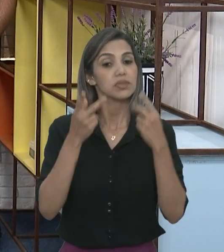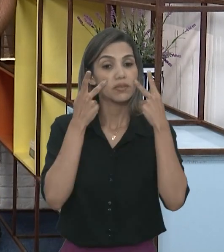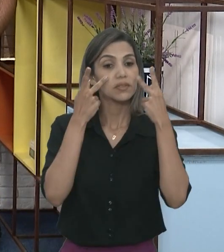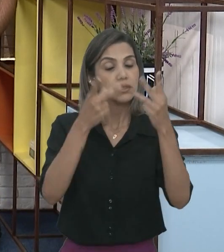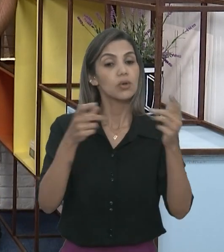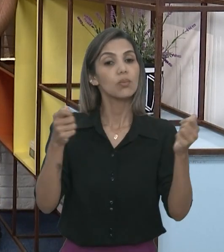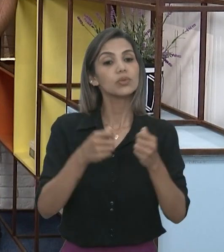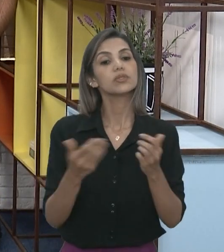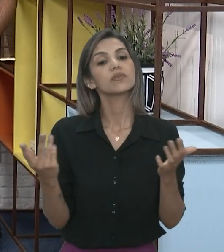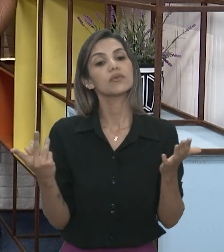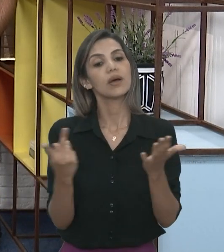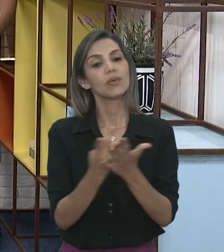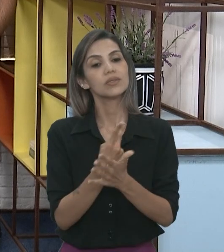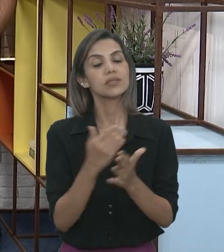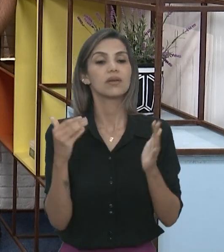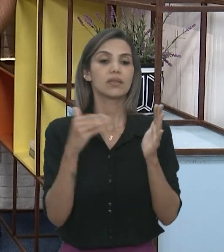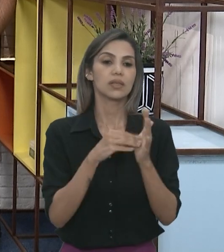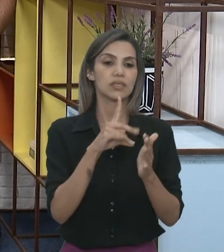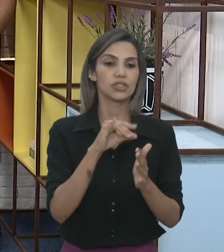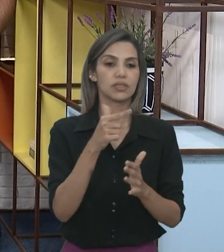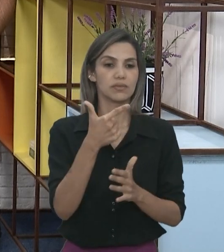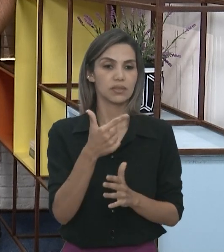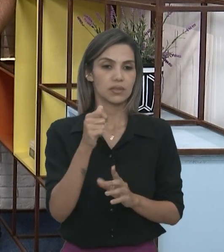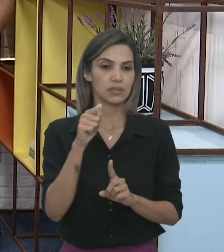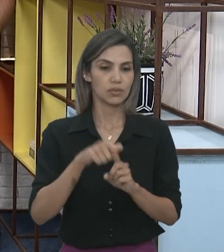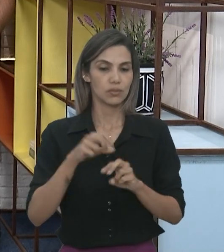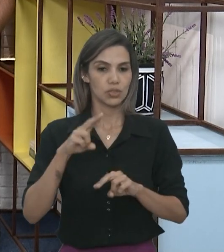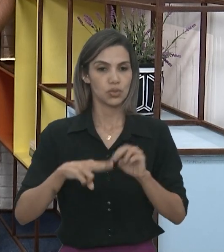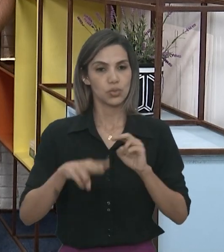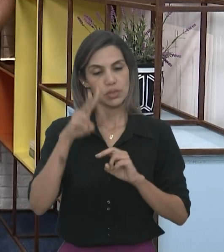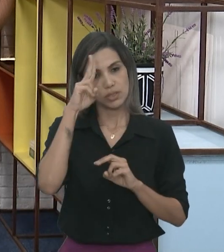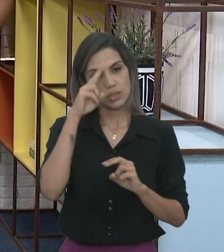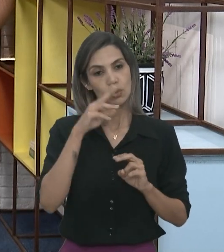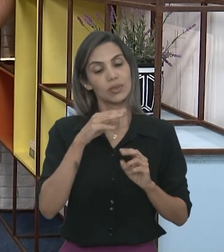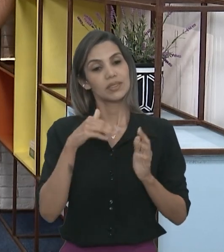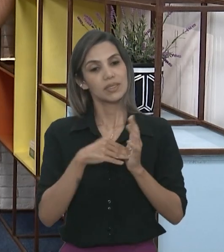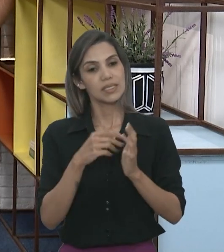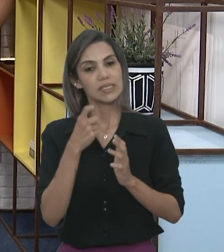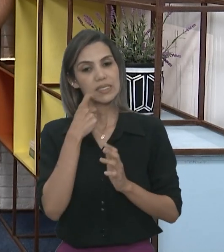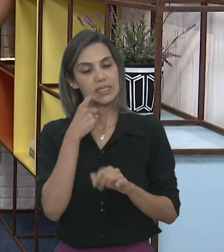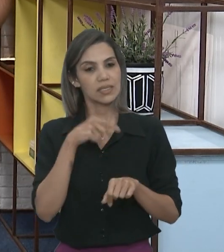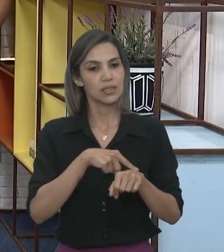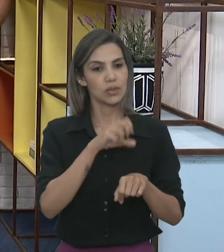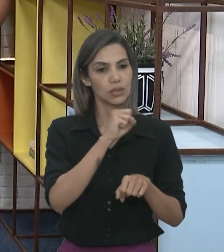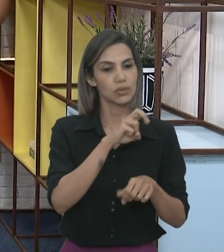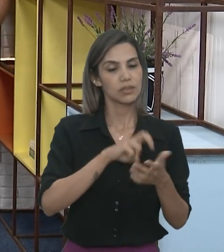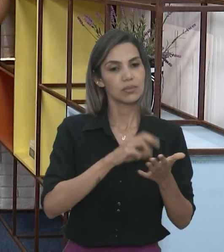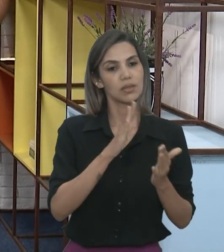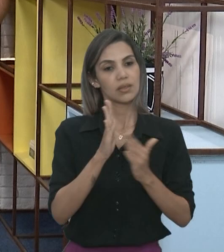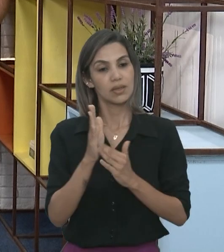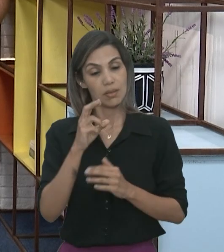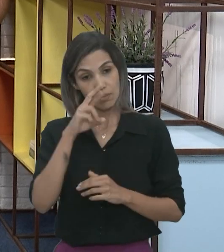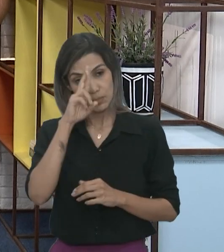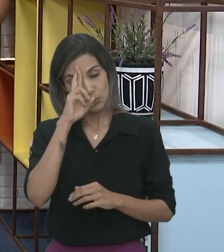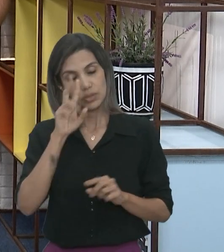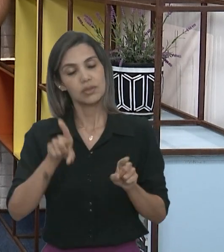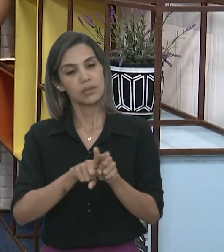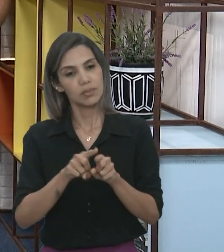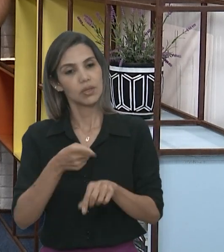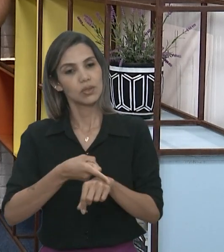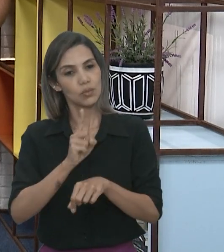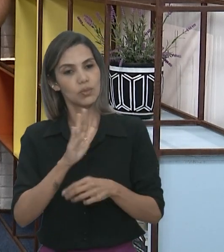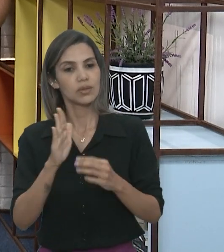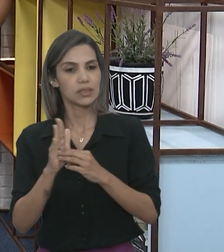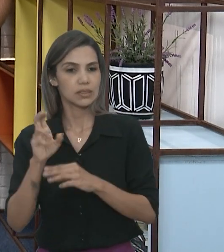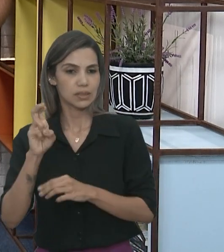ser feita até 27 de junho, de segunda a sexta, das 8 horas da manhã ao meio-dia e também das 1 às 5 da tarde, na Galeria